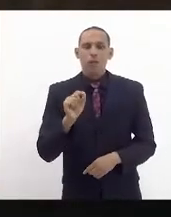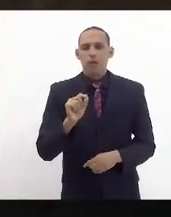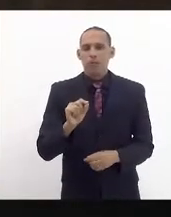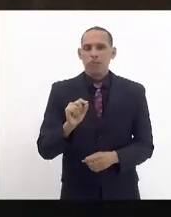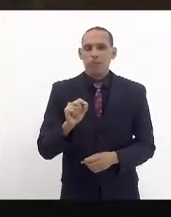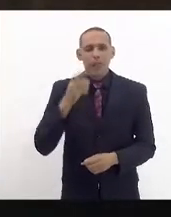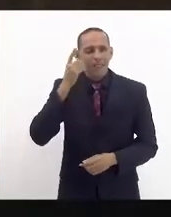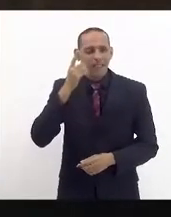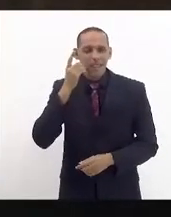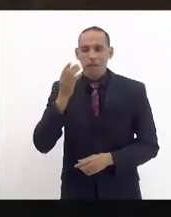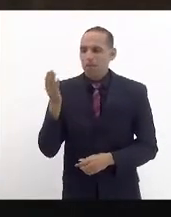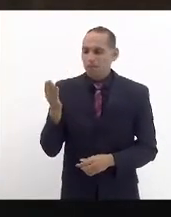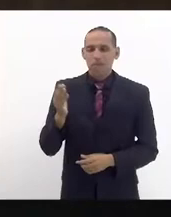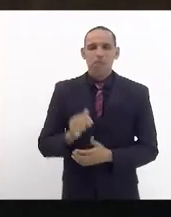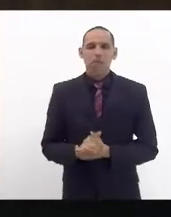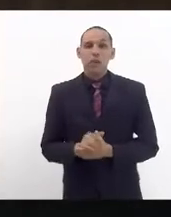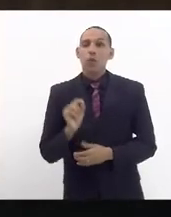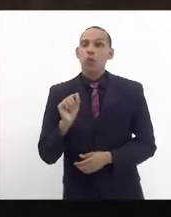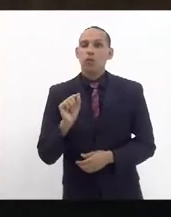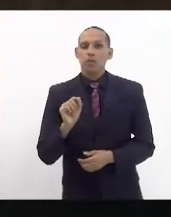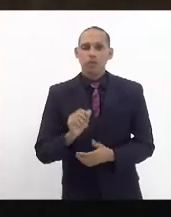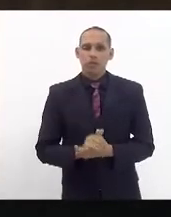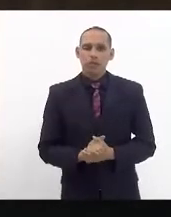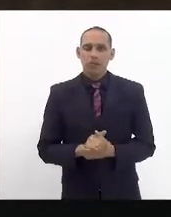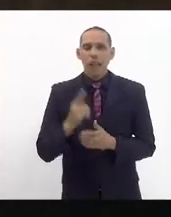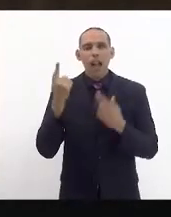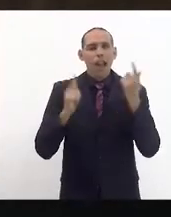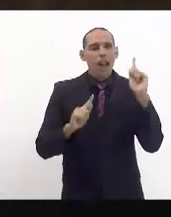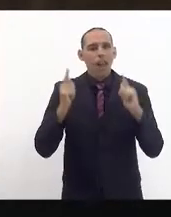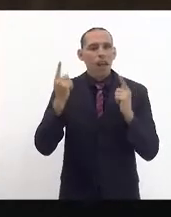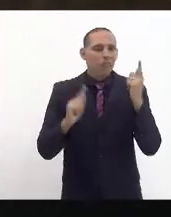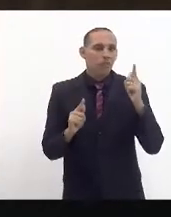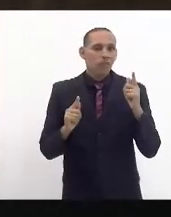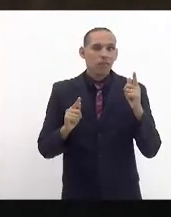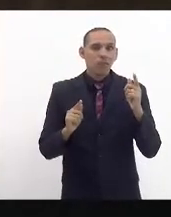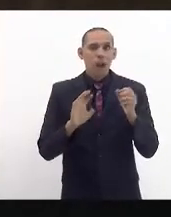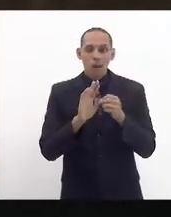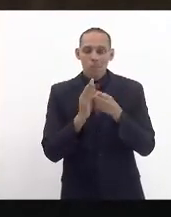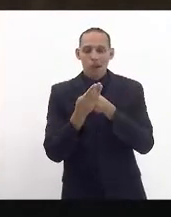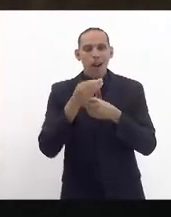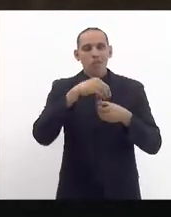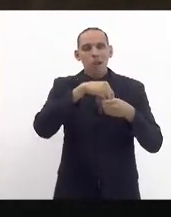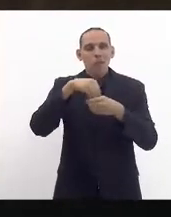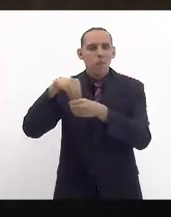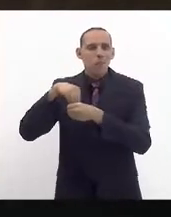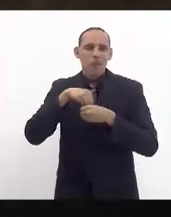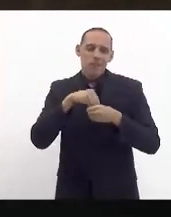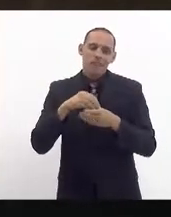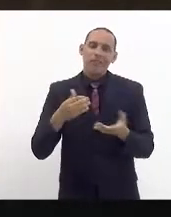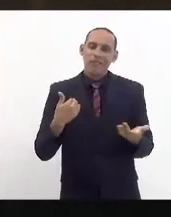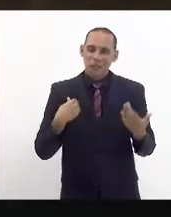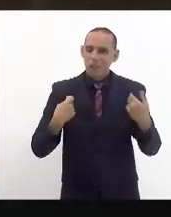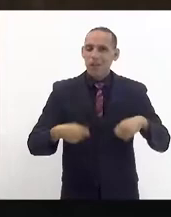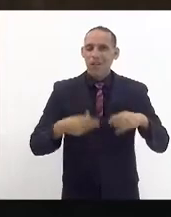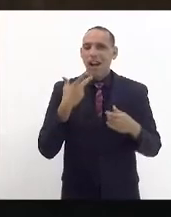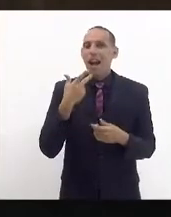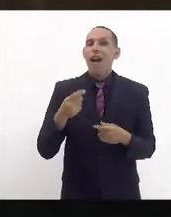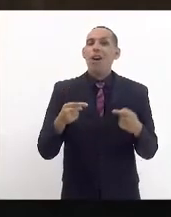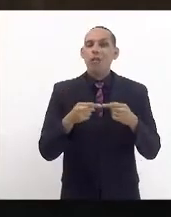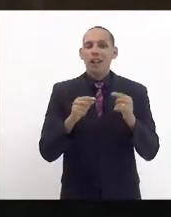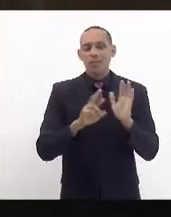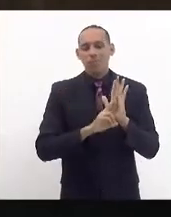pela deputada a questão do carnaval nos bairros. Aí eu não posso deixar de fazer